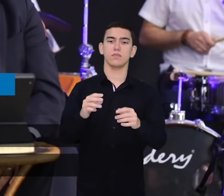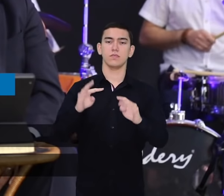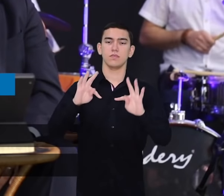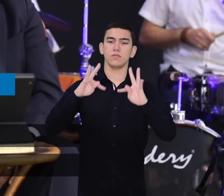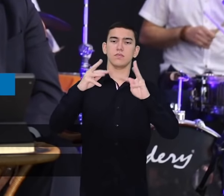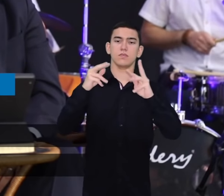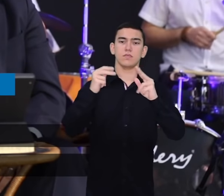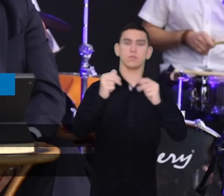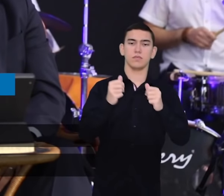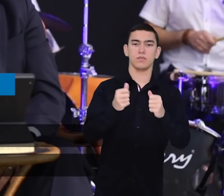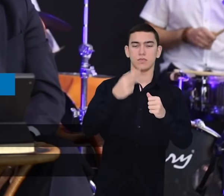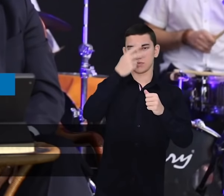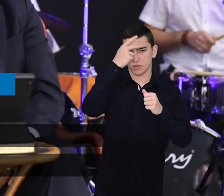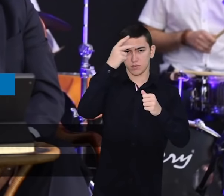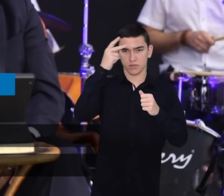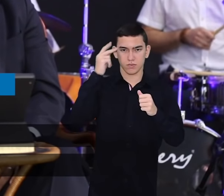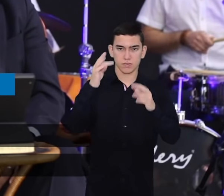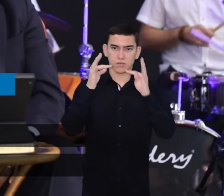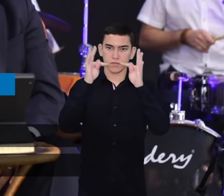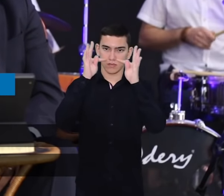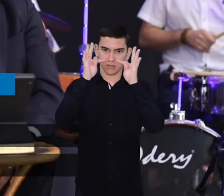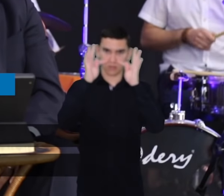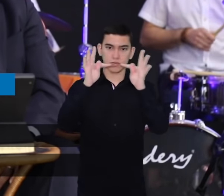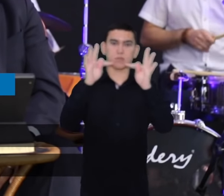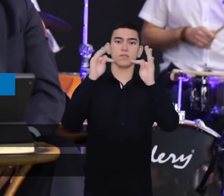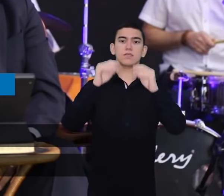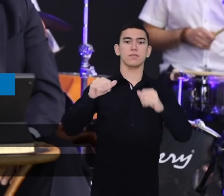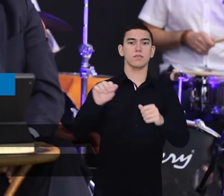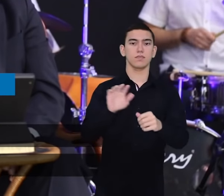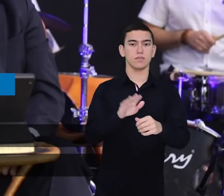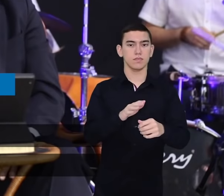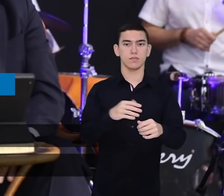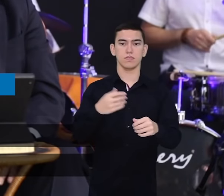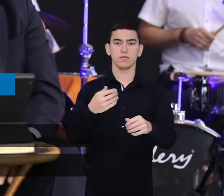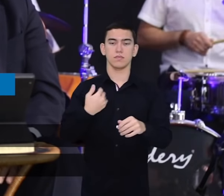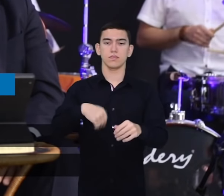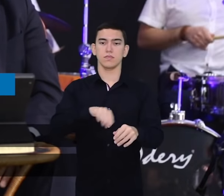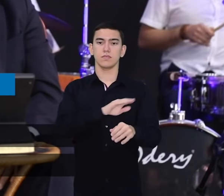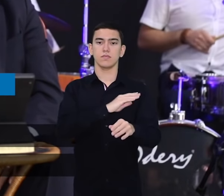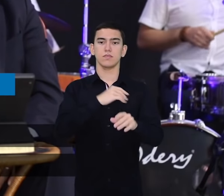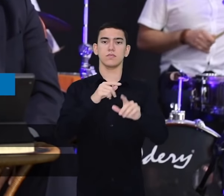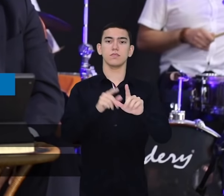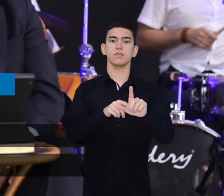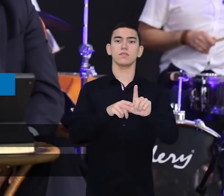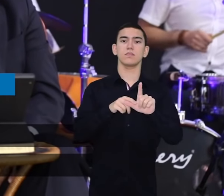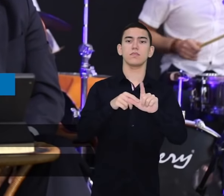que és o Senhor, toda língua